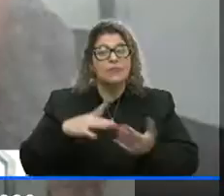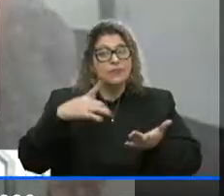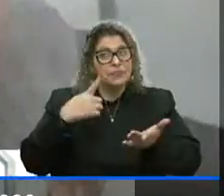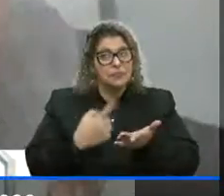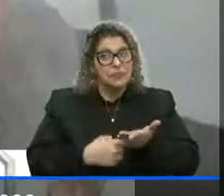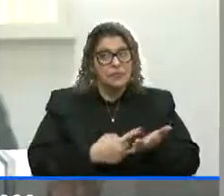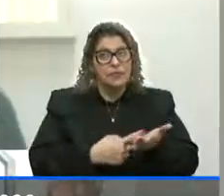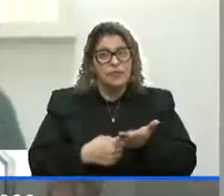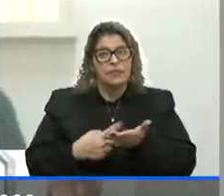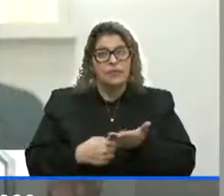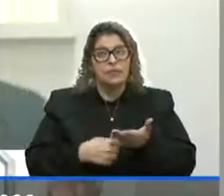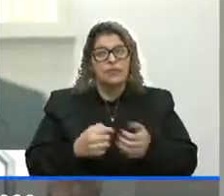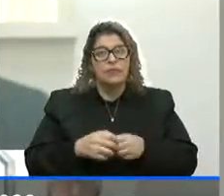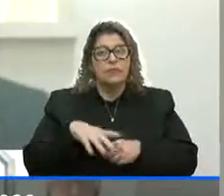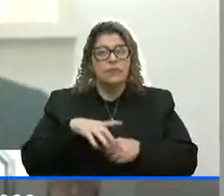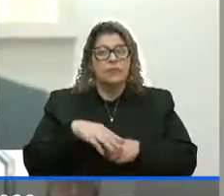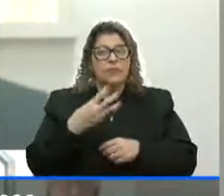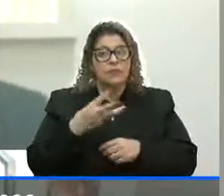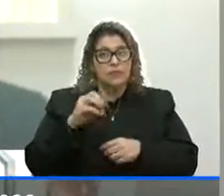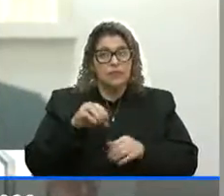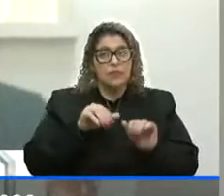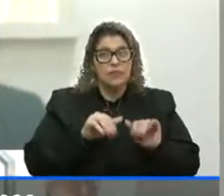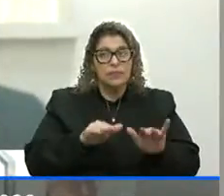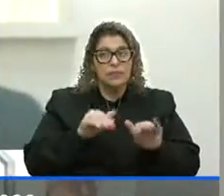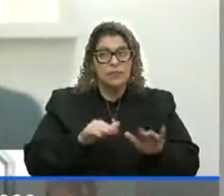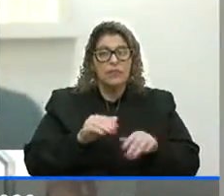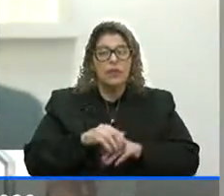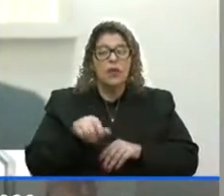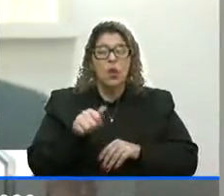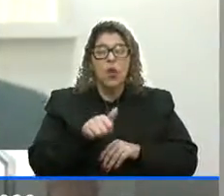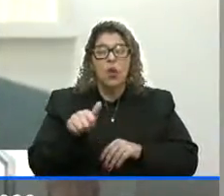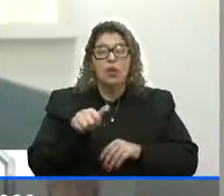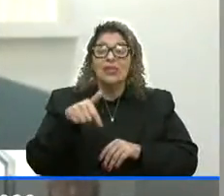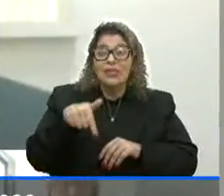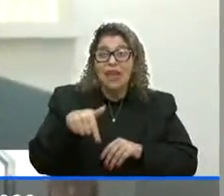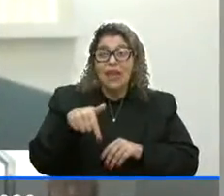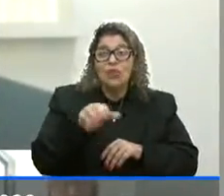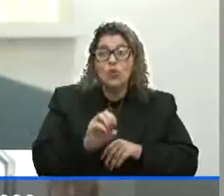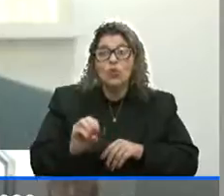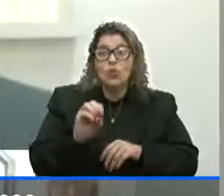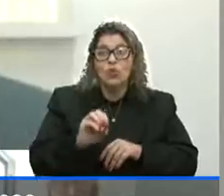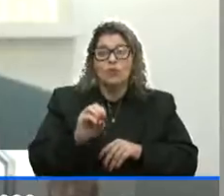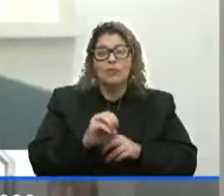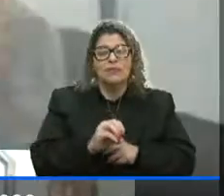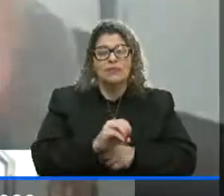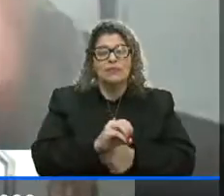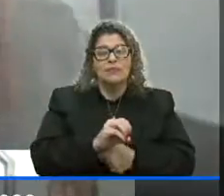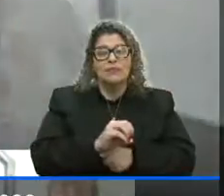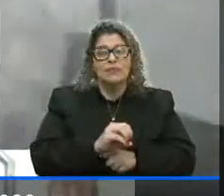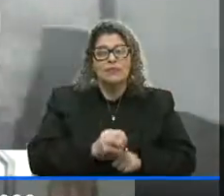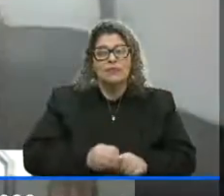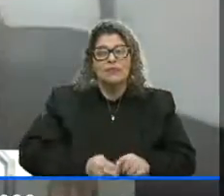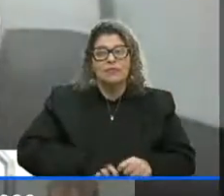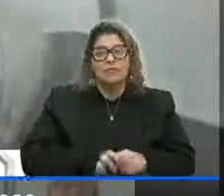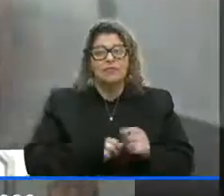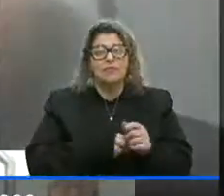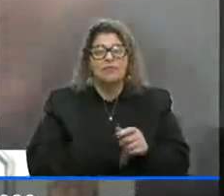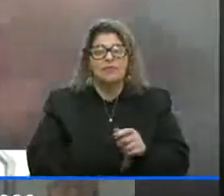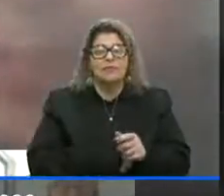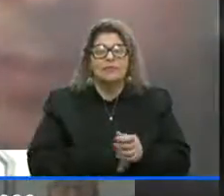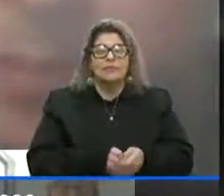Combinadíssimo, combinadíssimo. 30 de setembro, 30 de setembro ou 7 de outubro. Vamos fazer isto. Vamos fazer Obrigado,